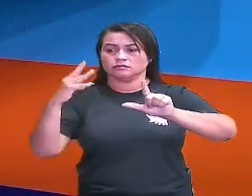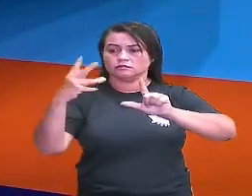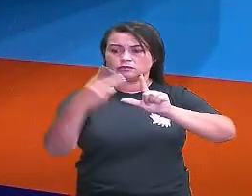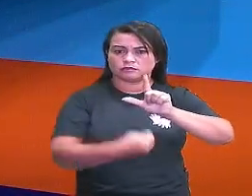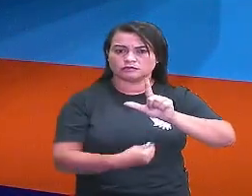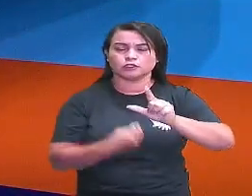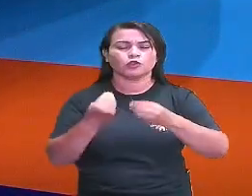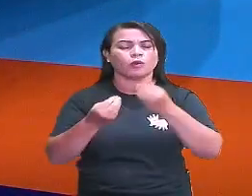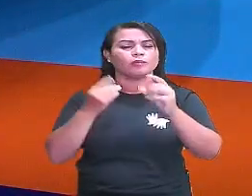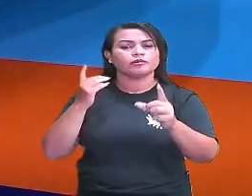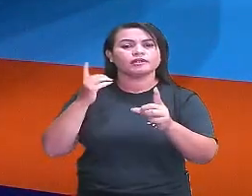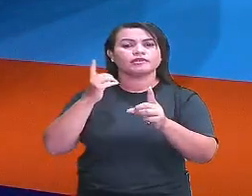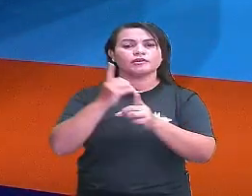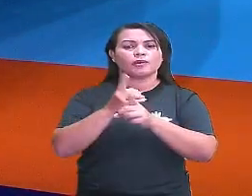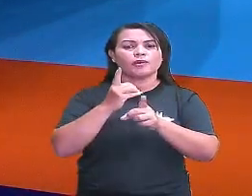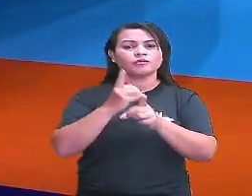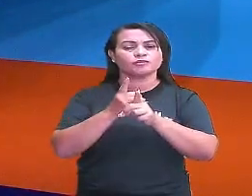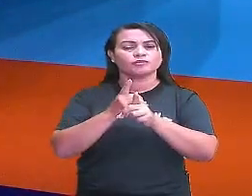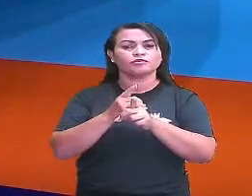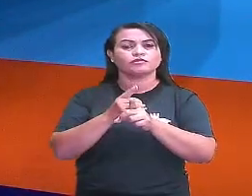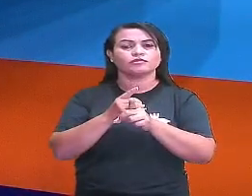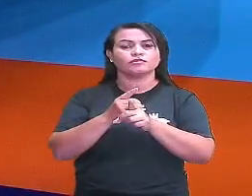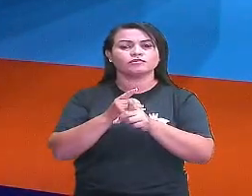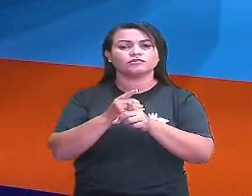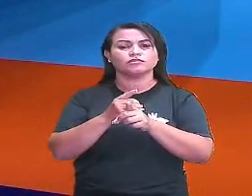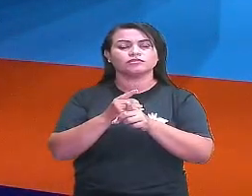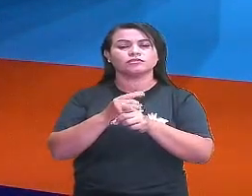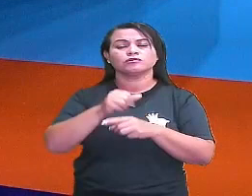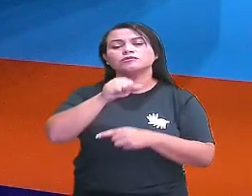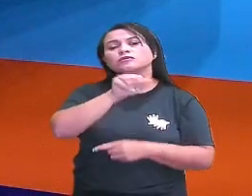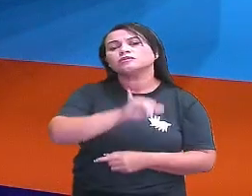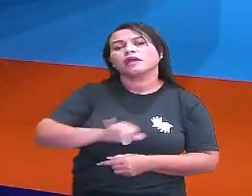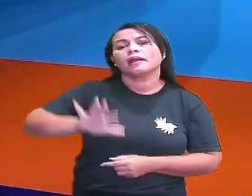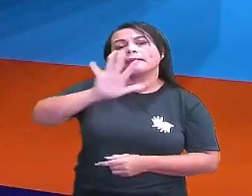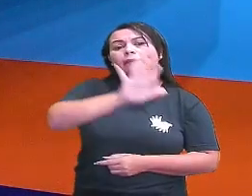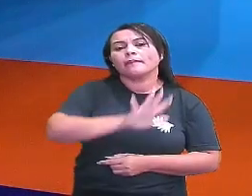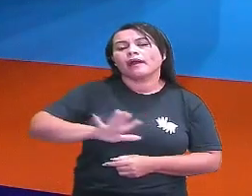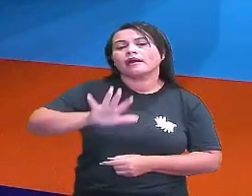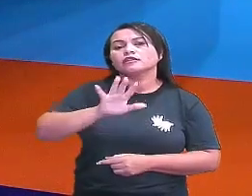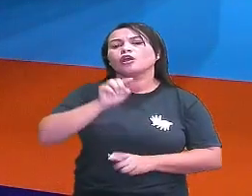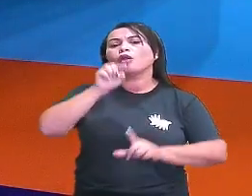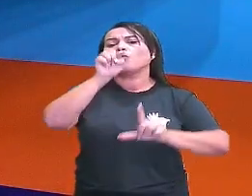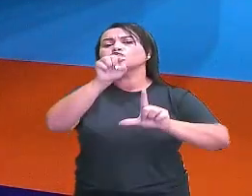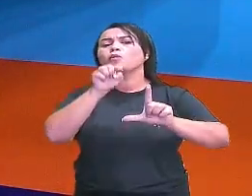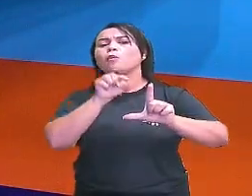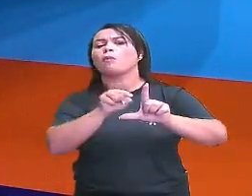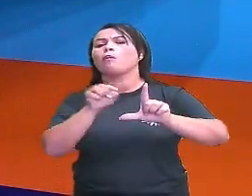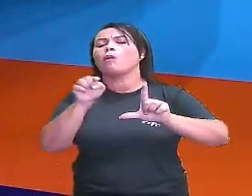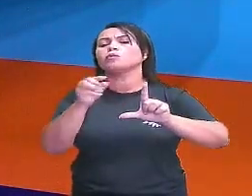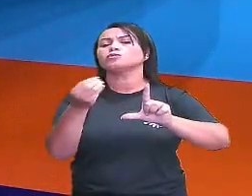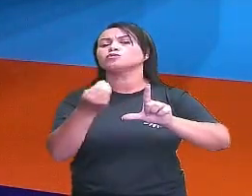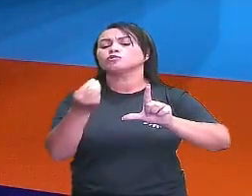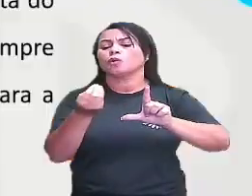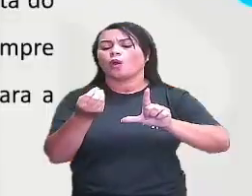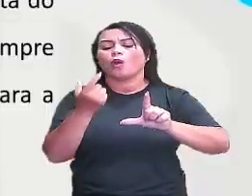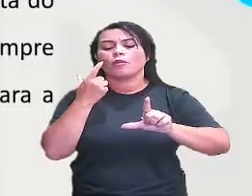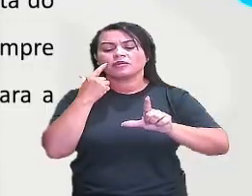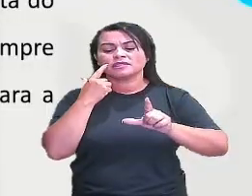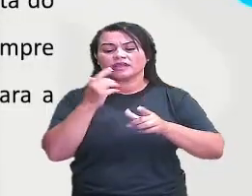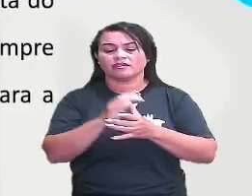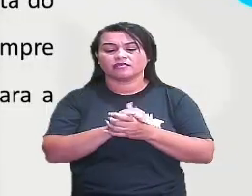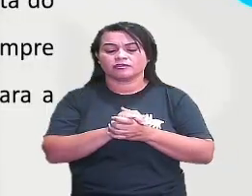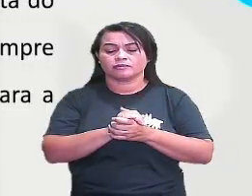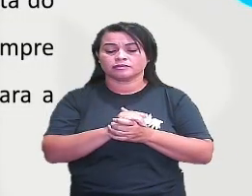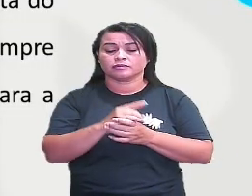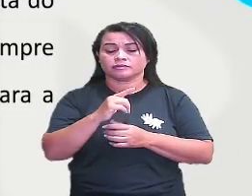eu localizo, né, dentro do plano cartesiano esses pontos. Então, as disposições